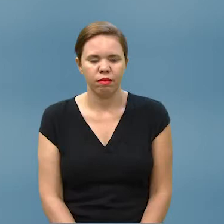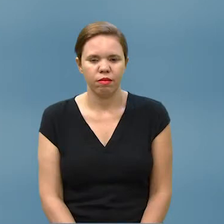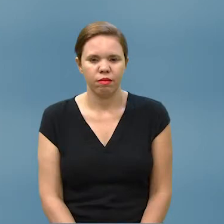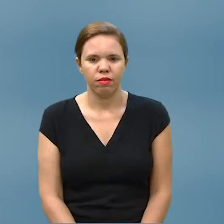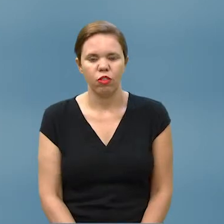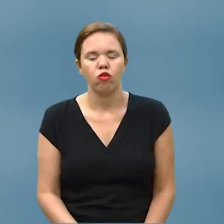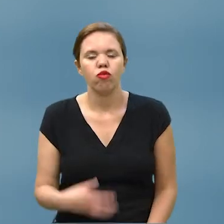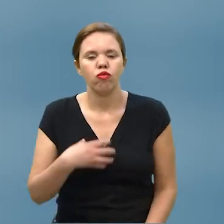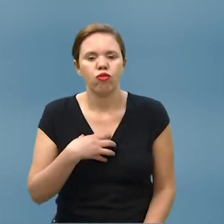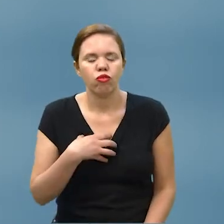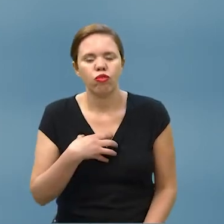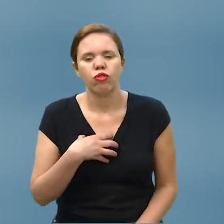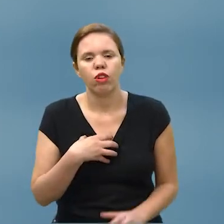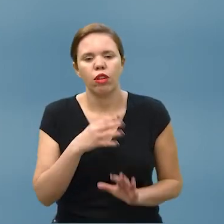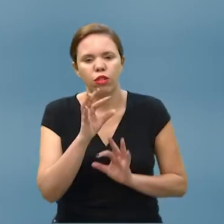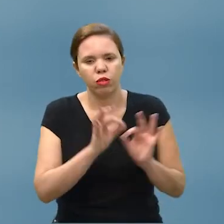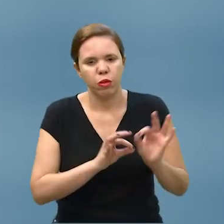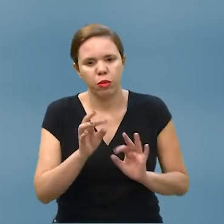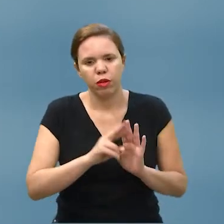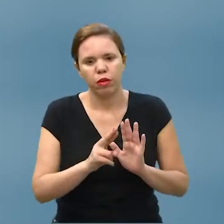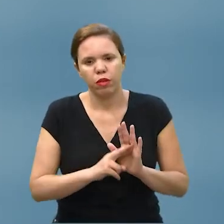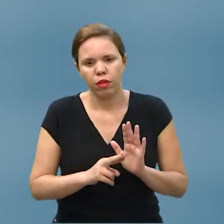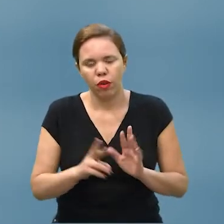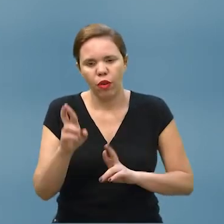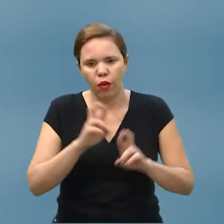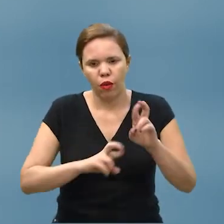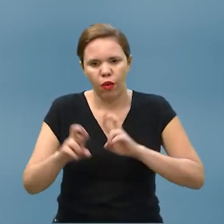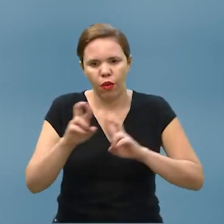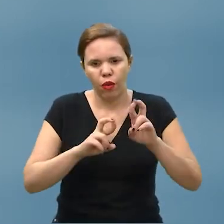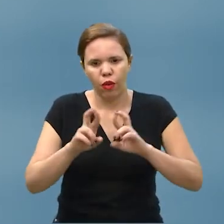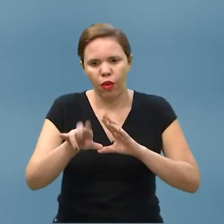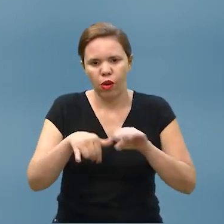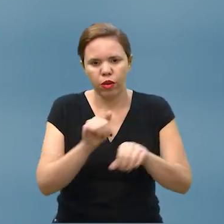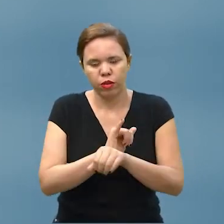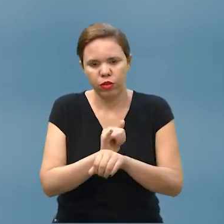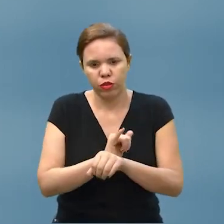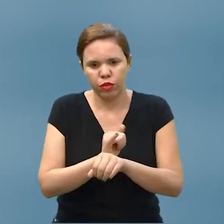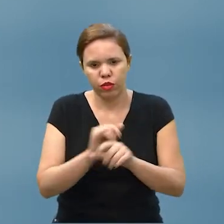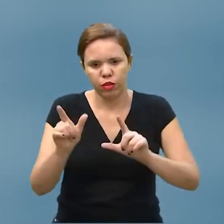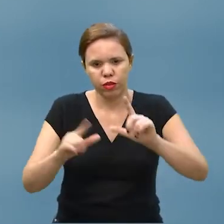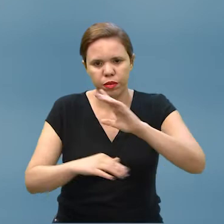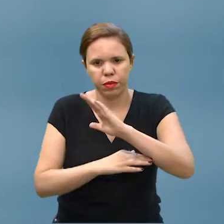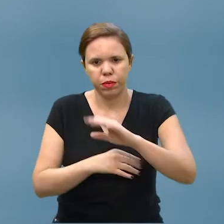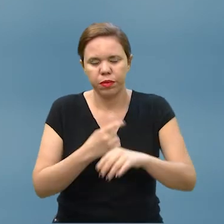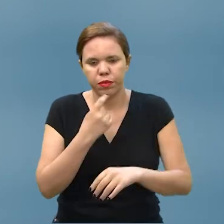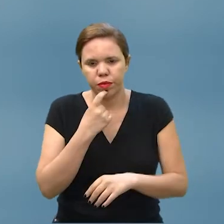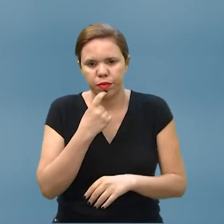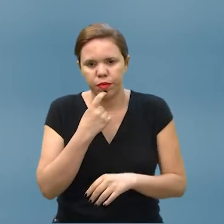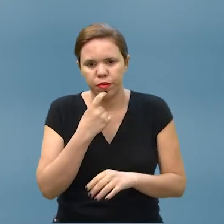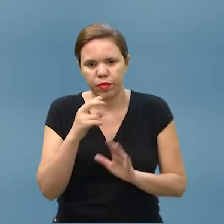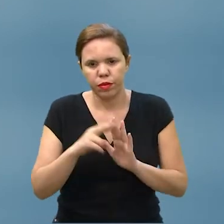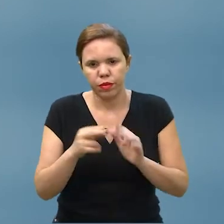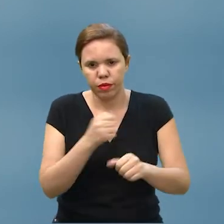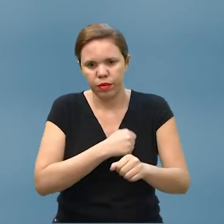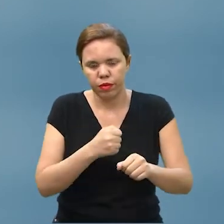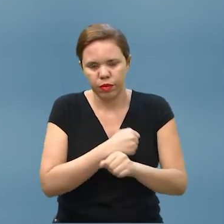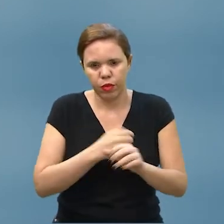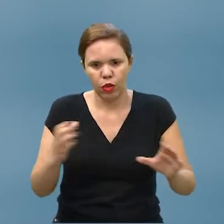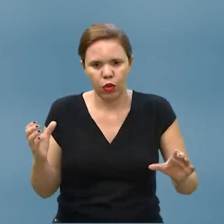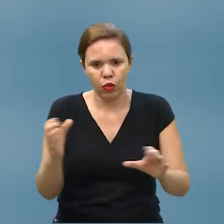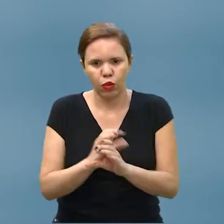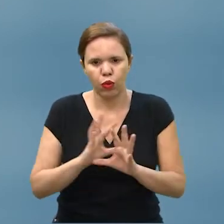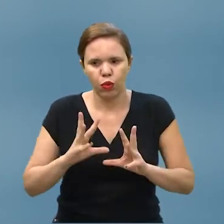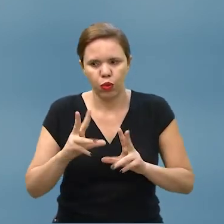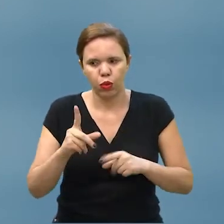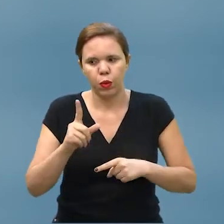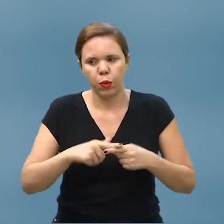O modo de preparo das receitas você pode conferir no YouTube da TV Câmara Campinas. A receita vai estar completa com